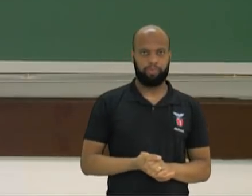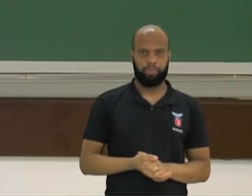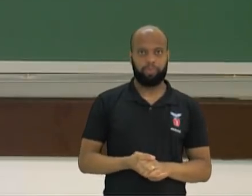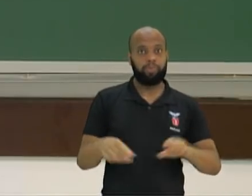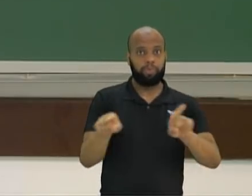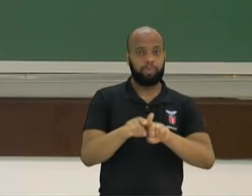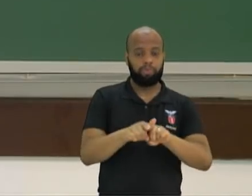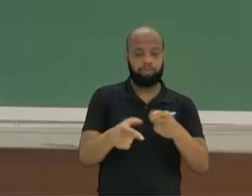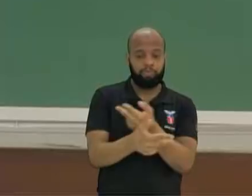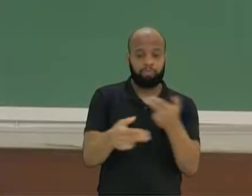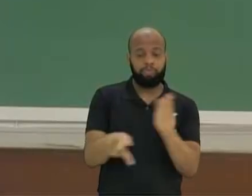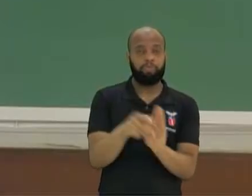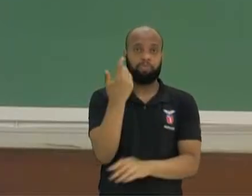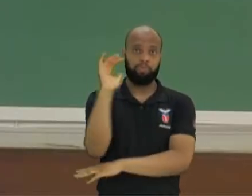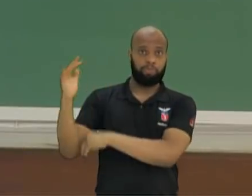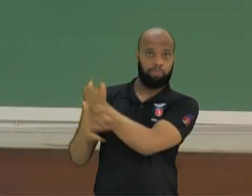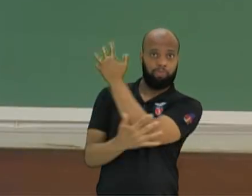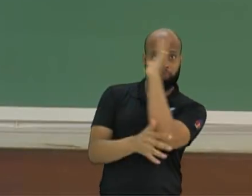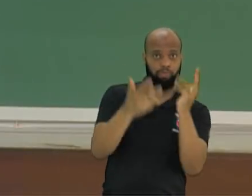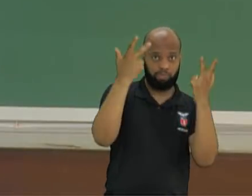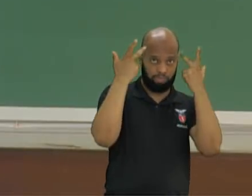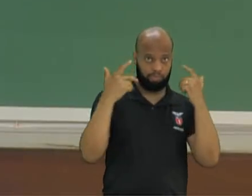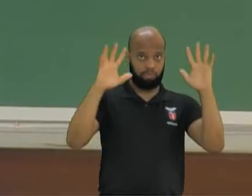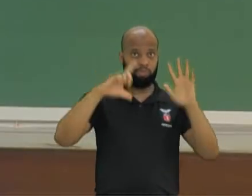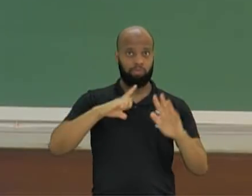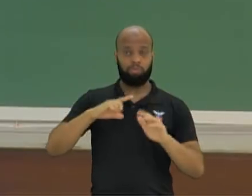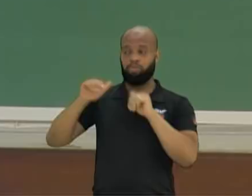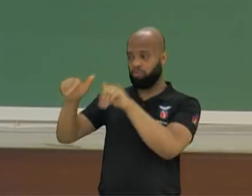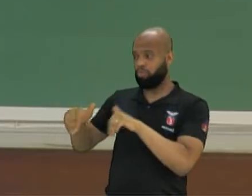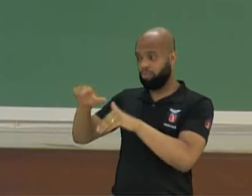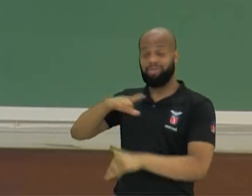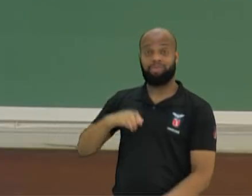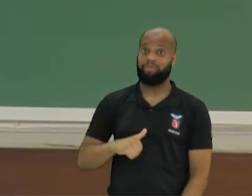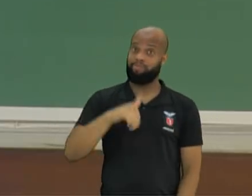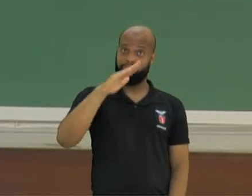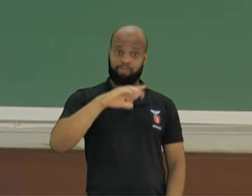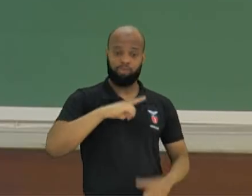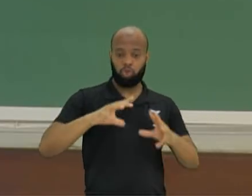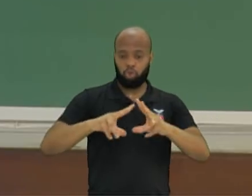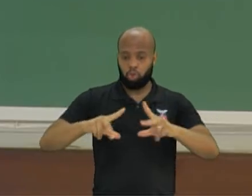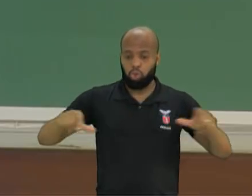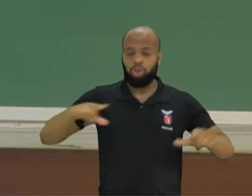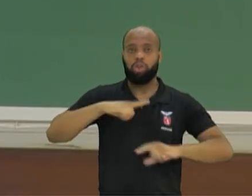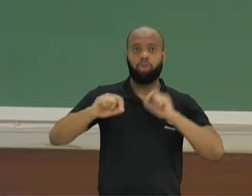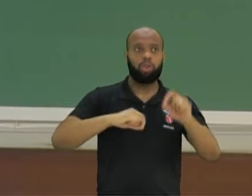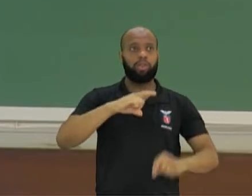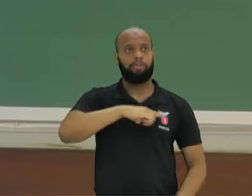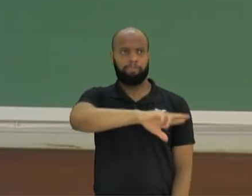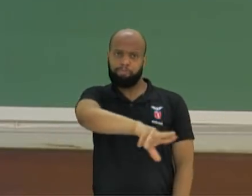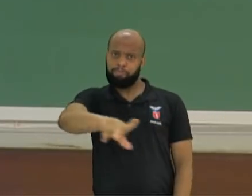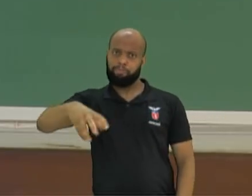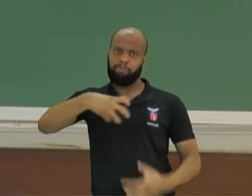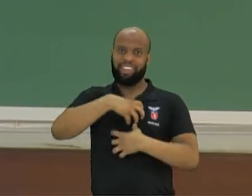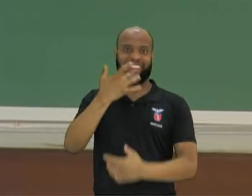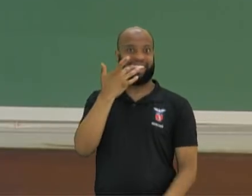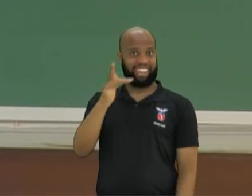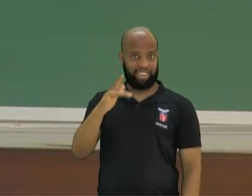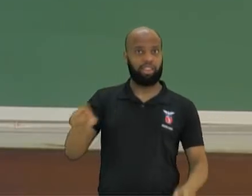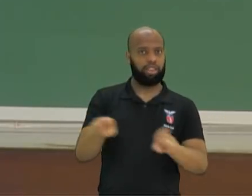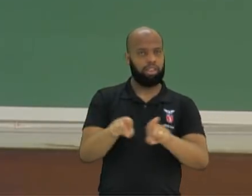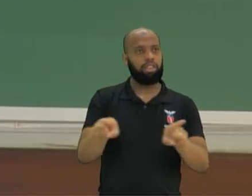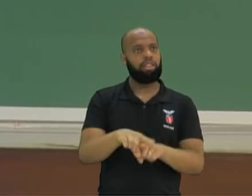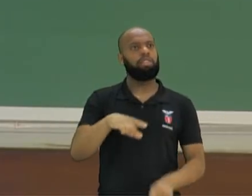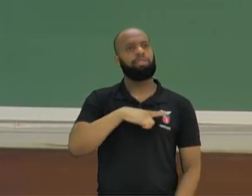Os recursos naturais, a Austrália se destaca, o maior país. O solo abriga expressivas jazidas de ouro,